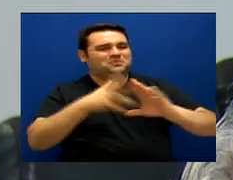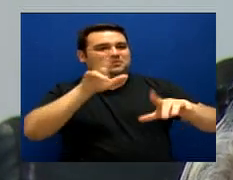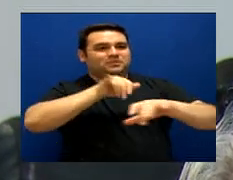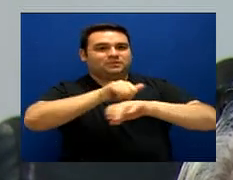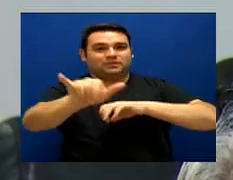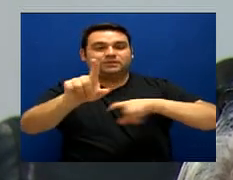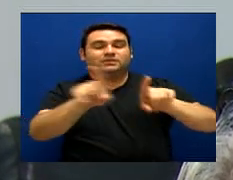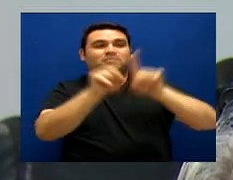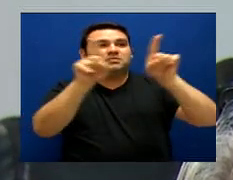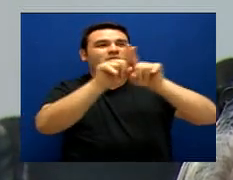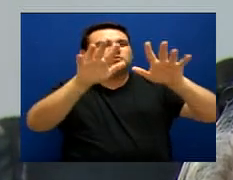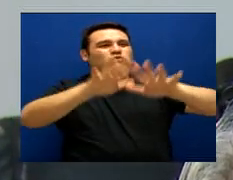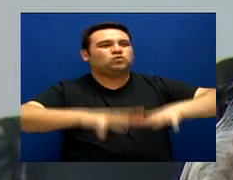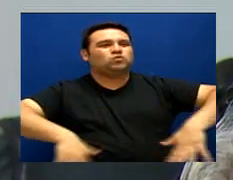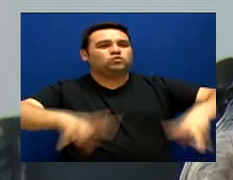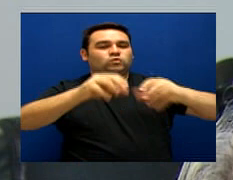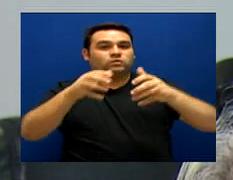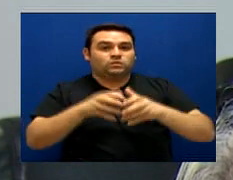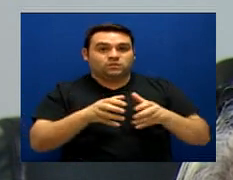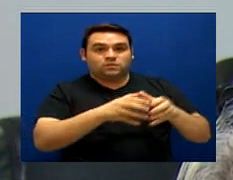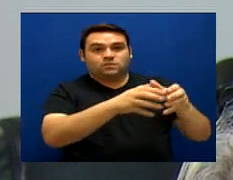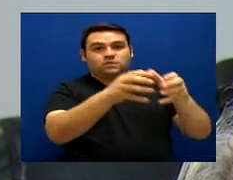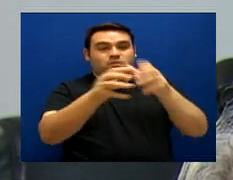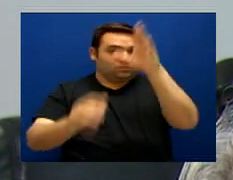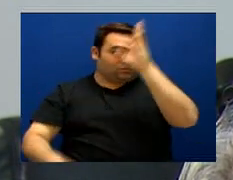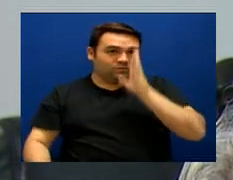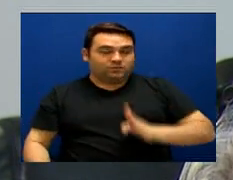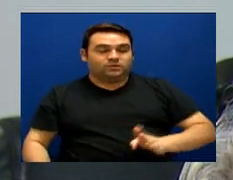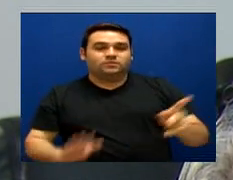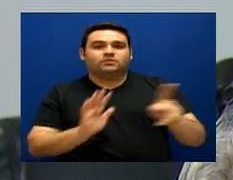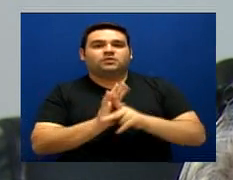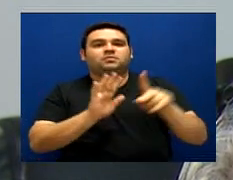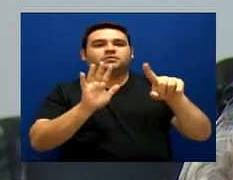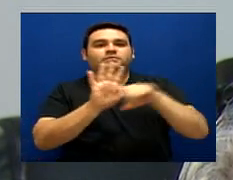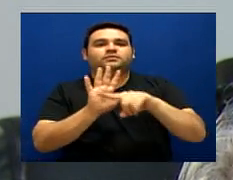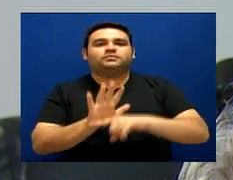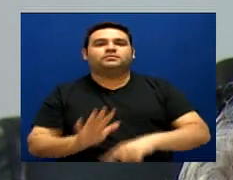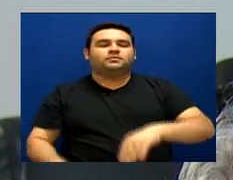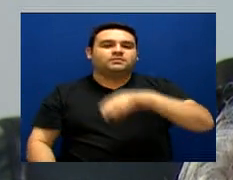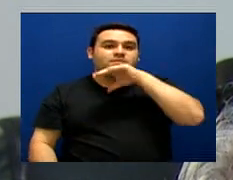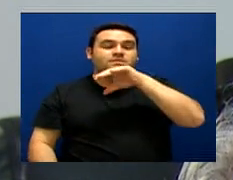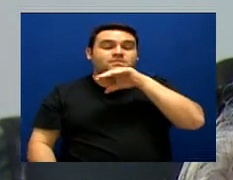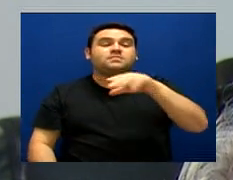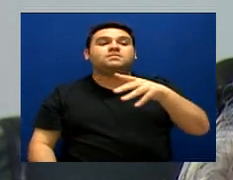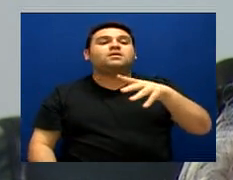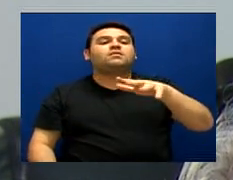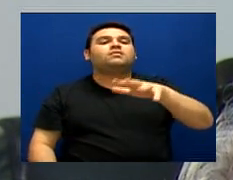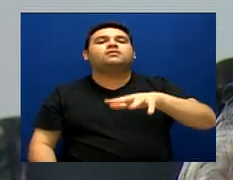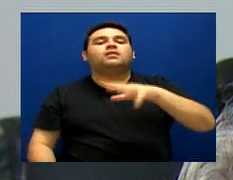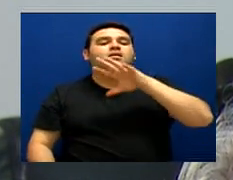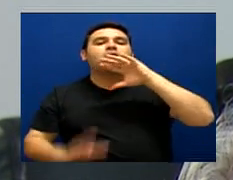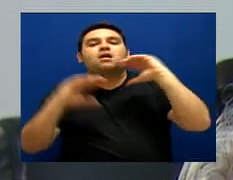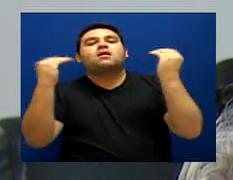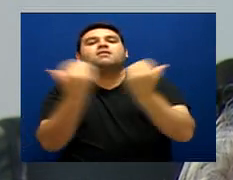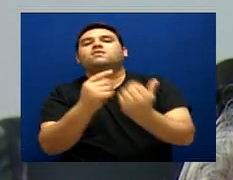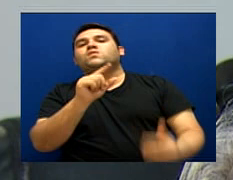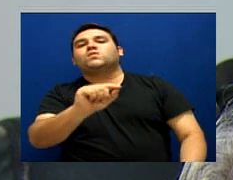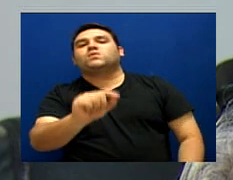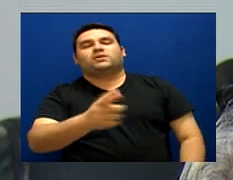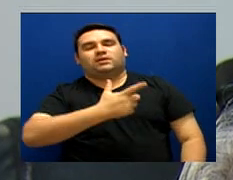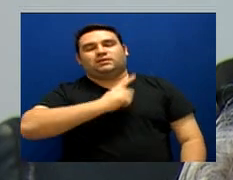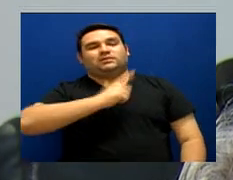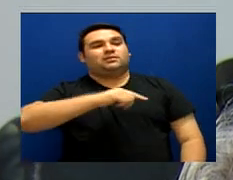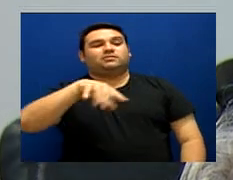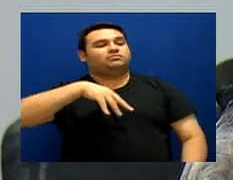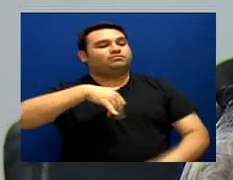e em todo o movimento brasileiro em defesa dos direitos animais. O que que o Congresso fez?